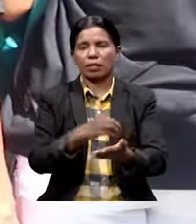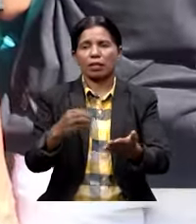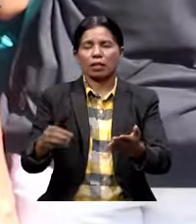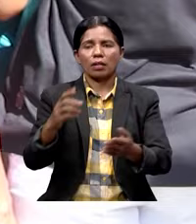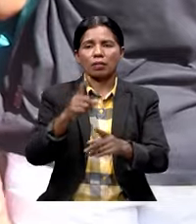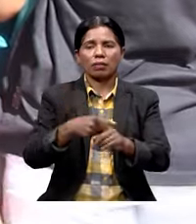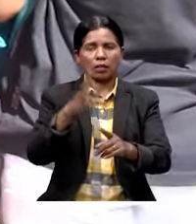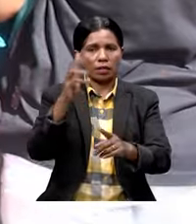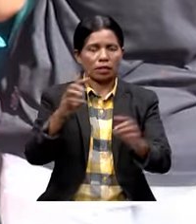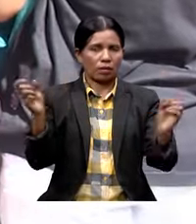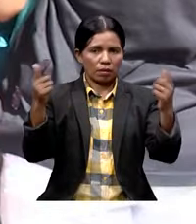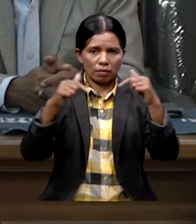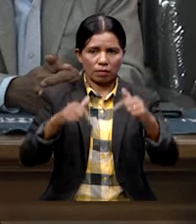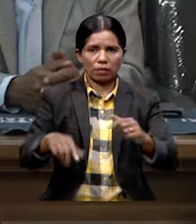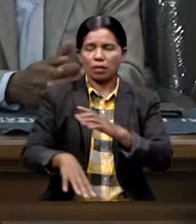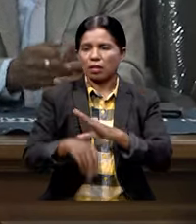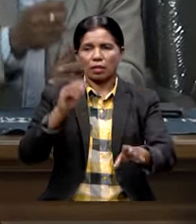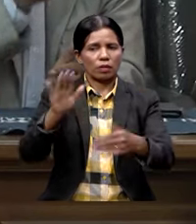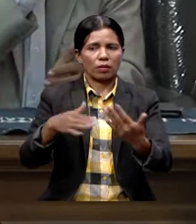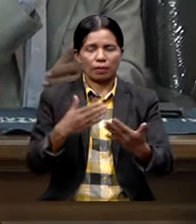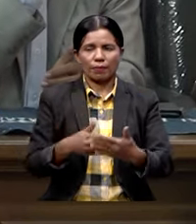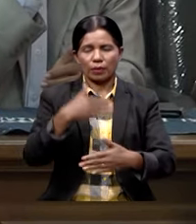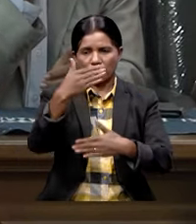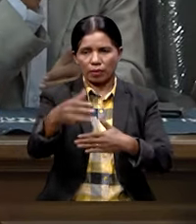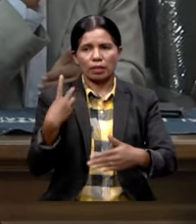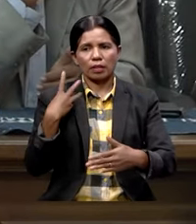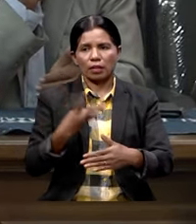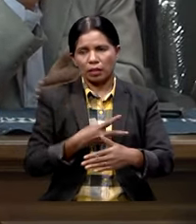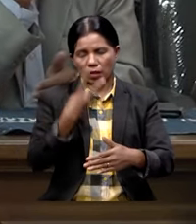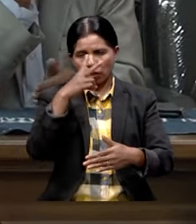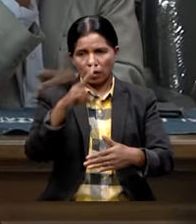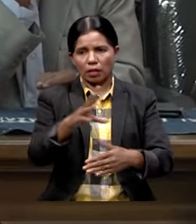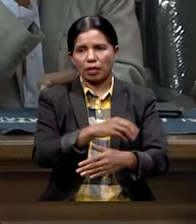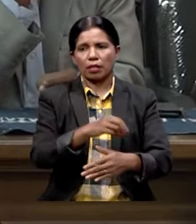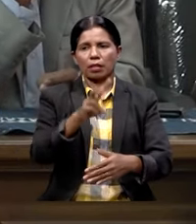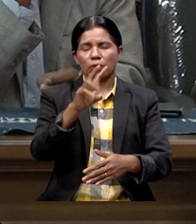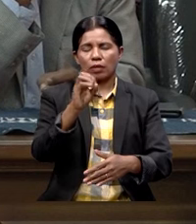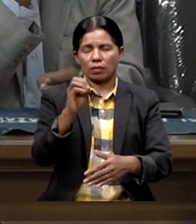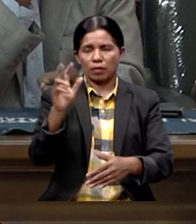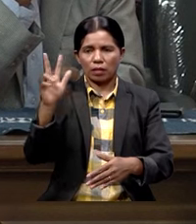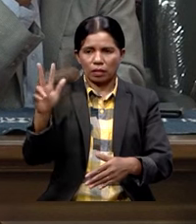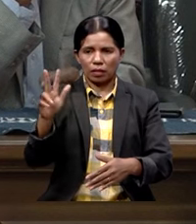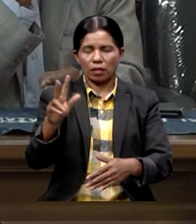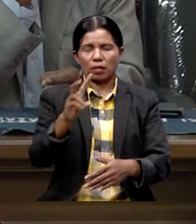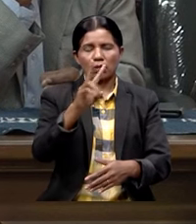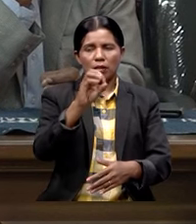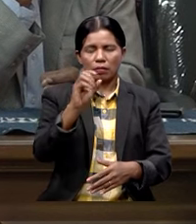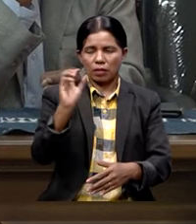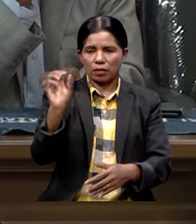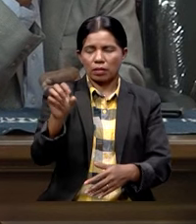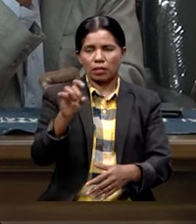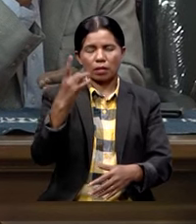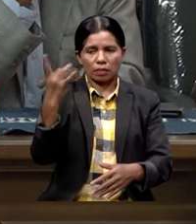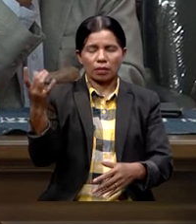durante Fulanem, la mai, mas se elimina roto. Tuir mais, ita se halubar, contingente 2013, não? 2018, né? E